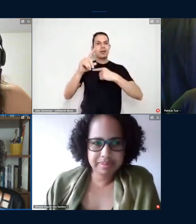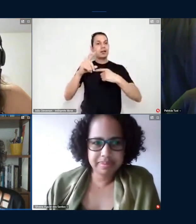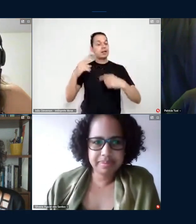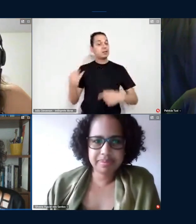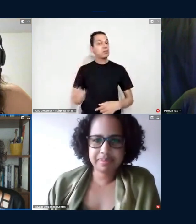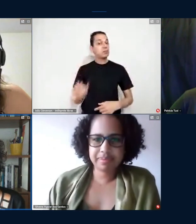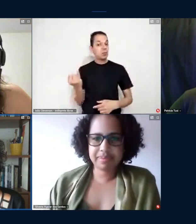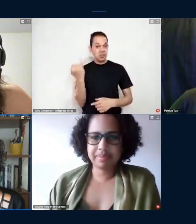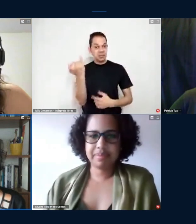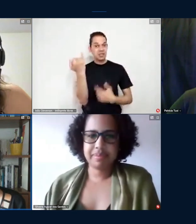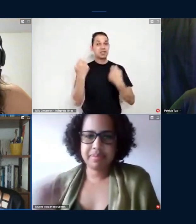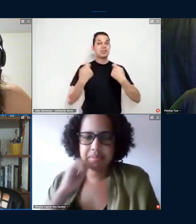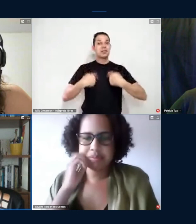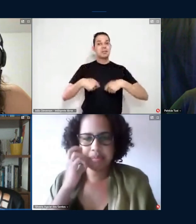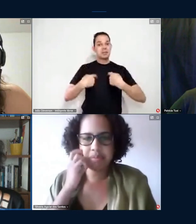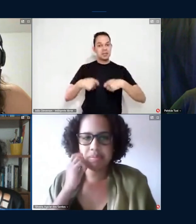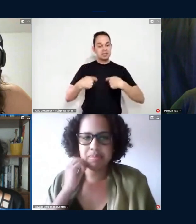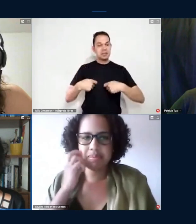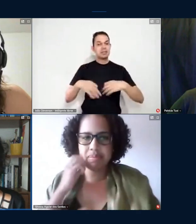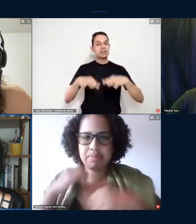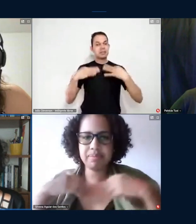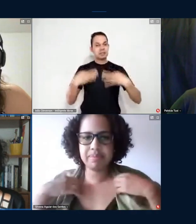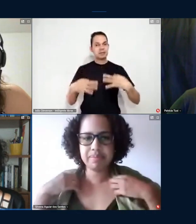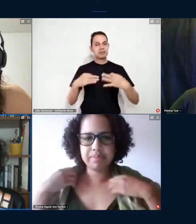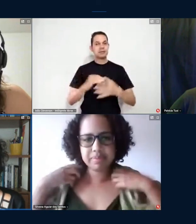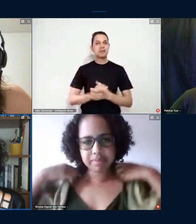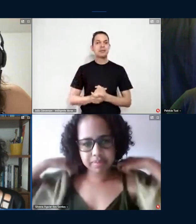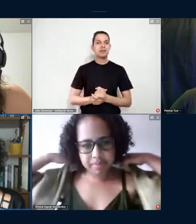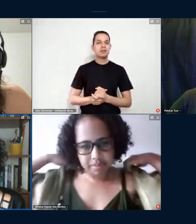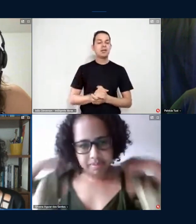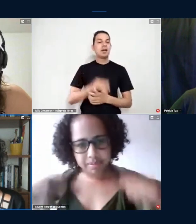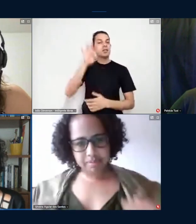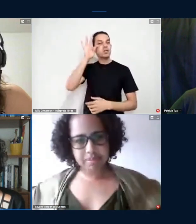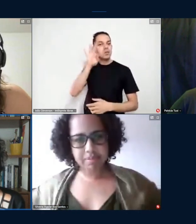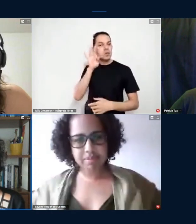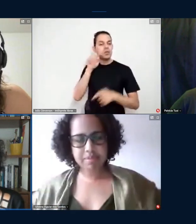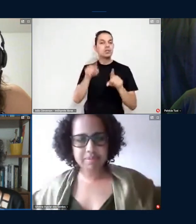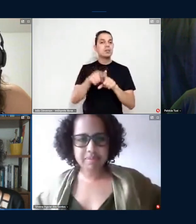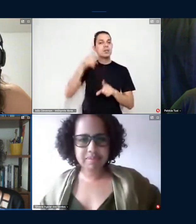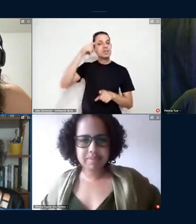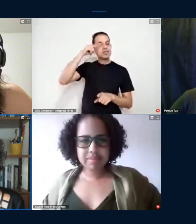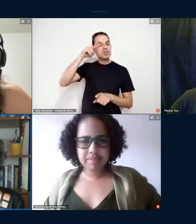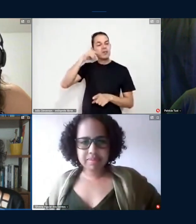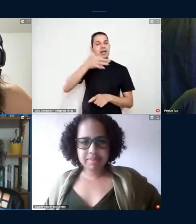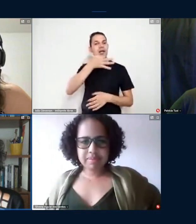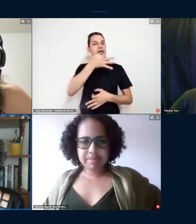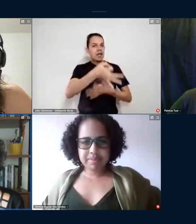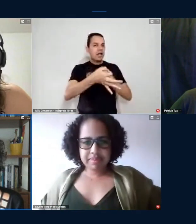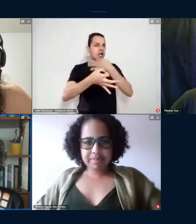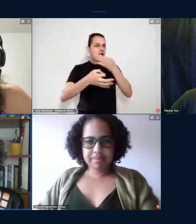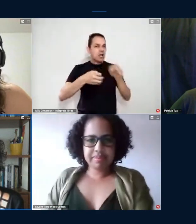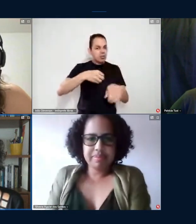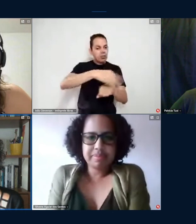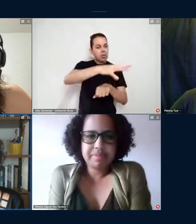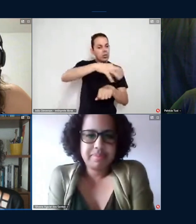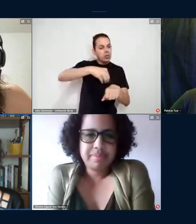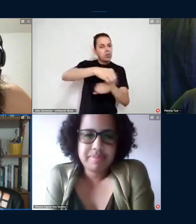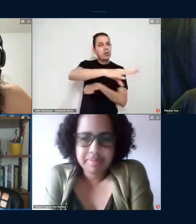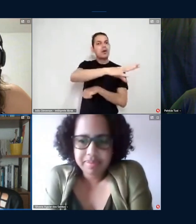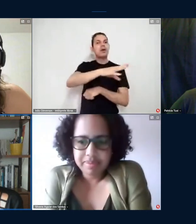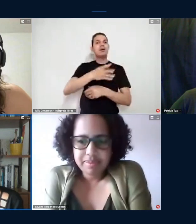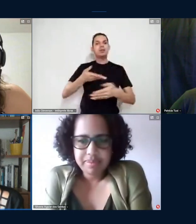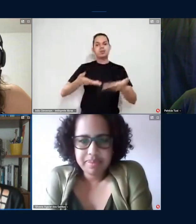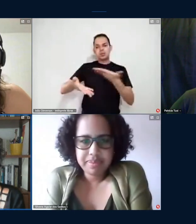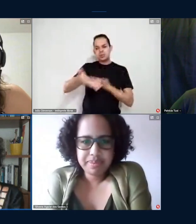e, de fato, como a Silvana sugeriram, que a gente mantém uma interrupção mais direta